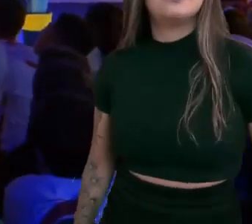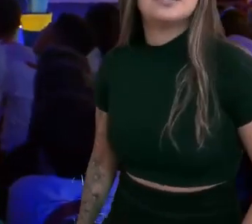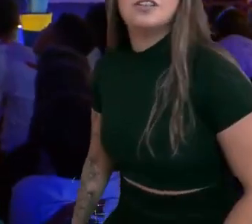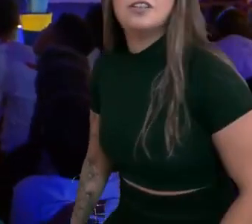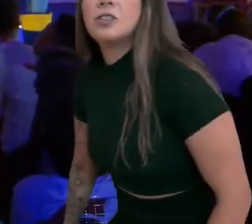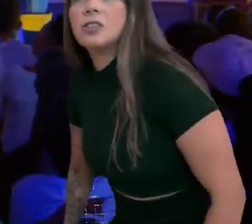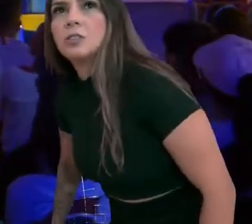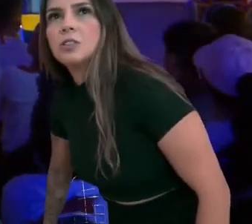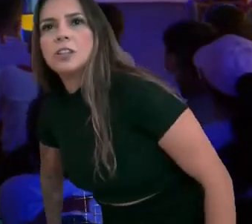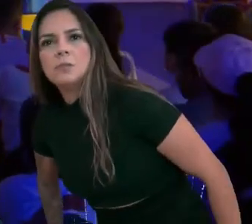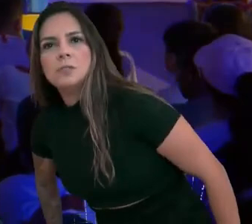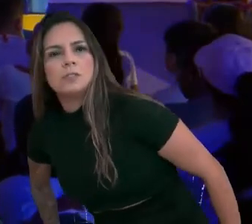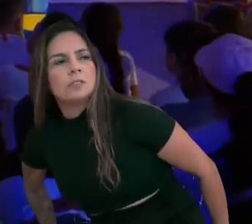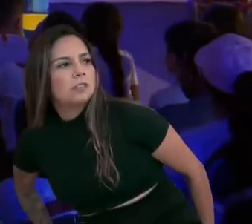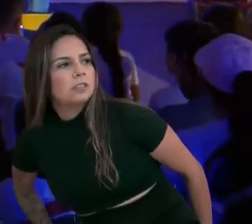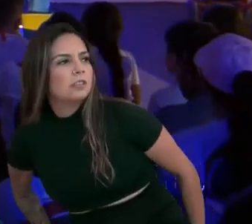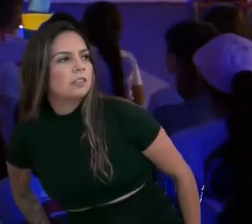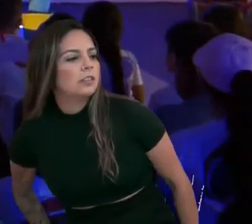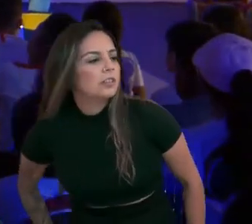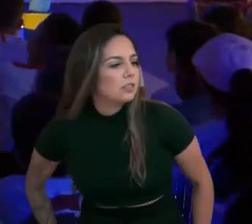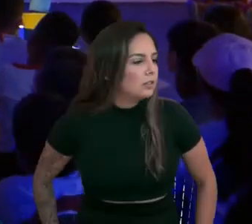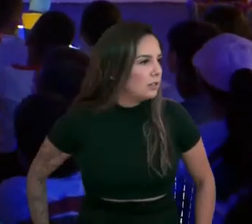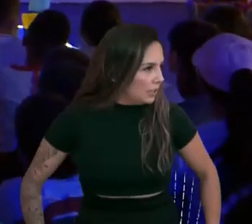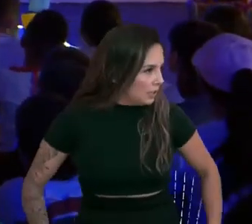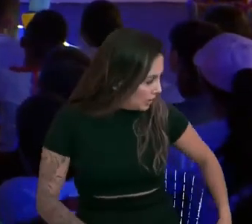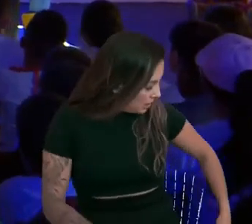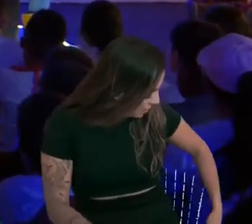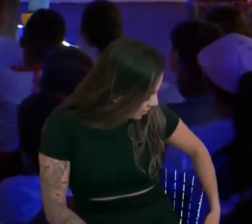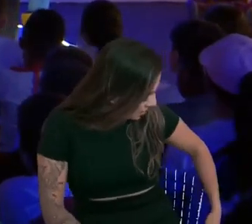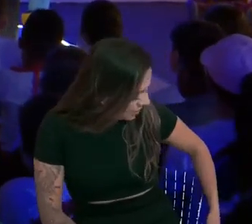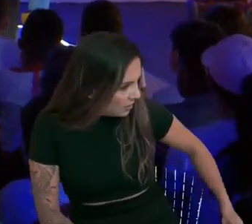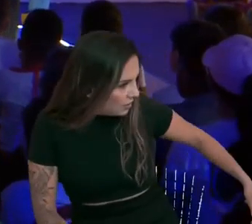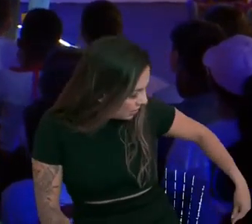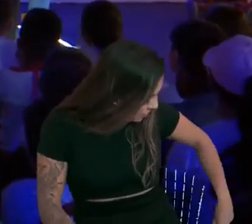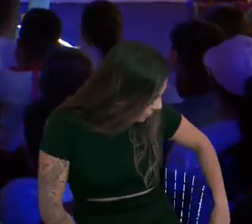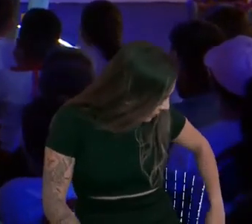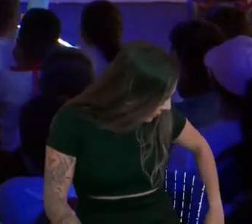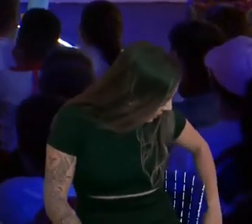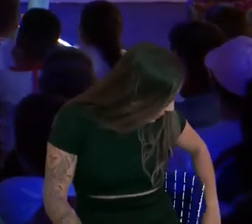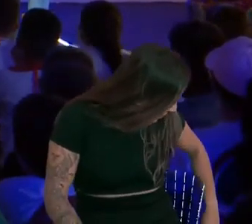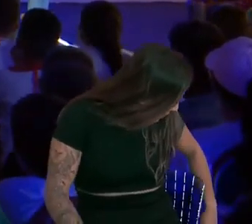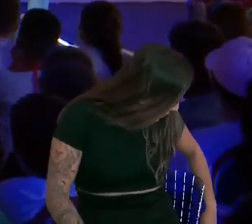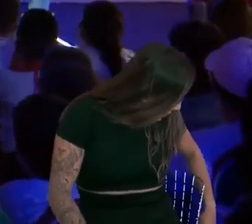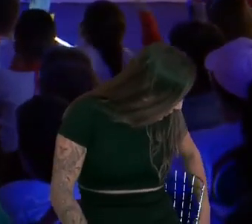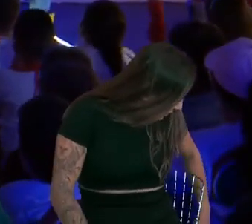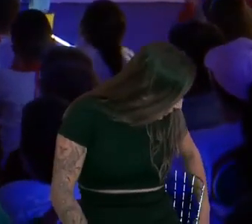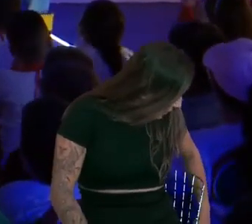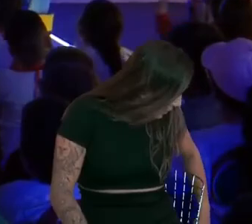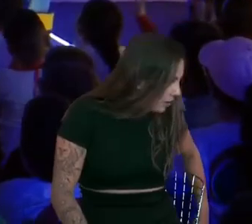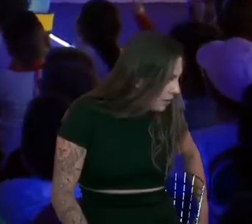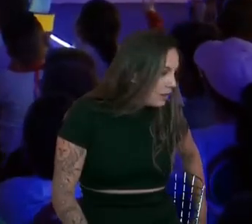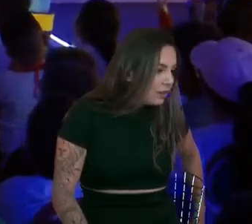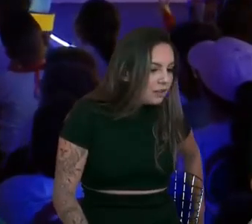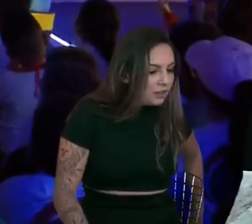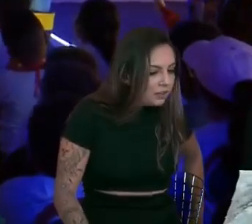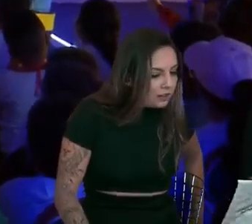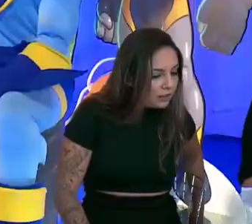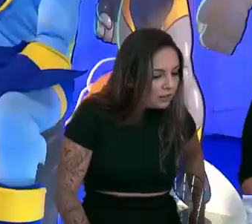nossos papais, titios, titias, não é, Capitão Mergulho? Tem que esperar quanto?